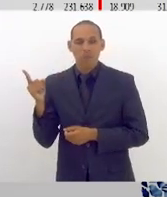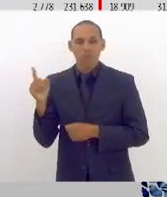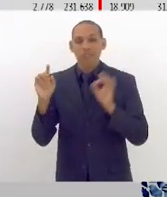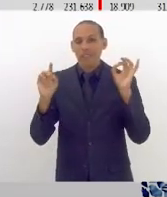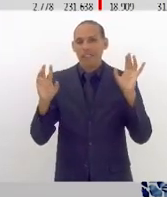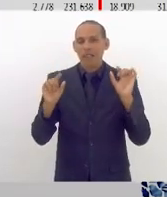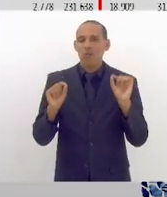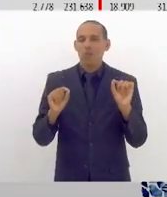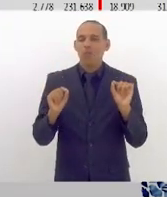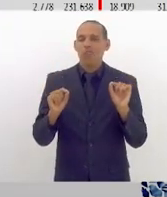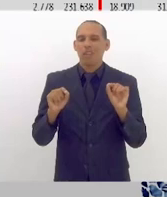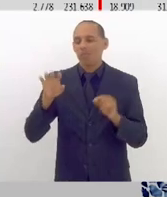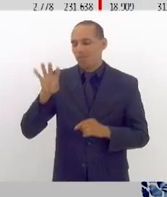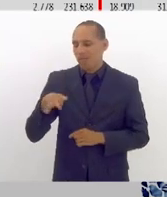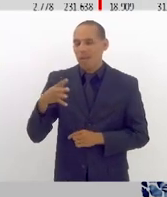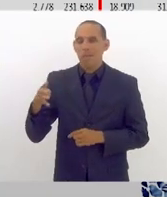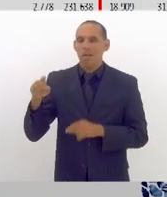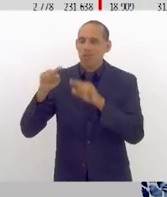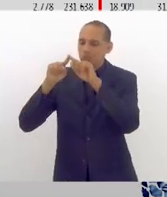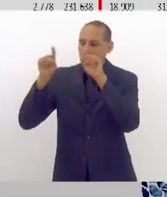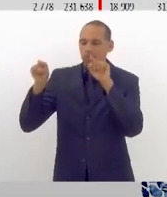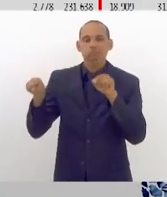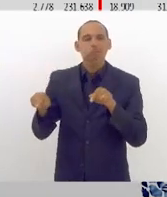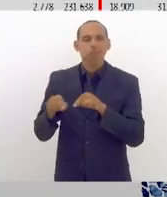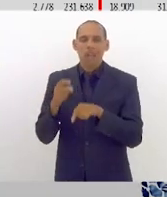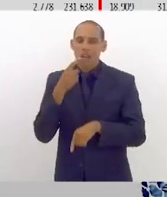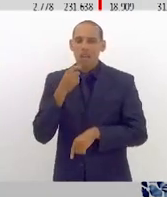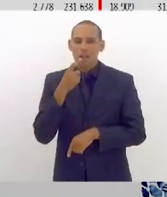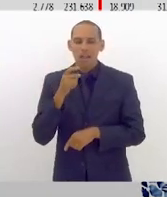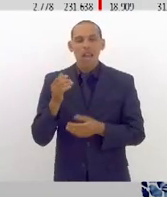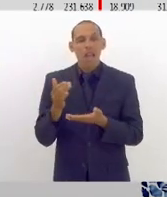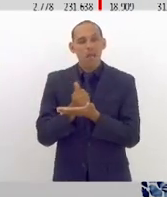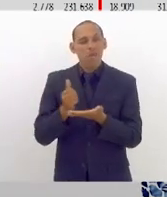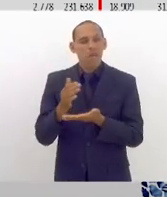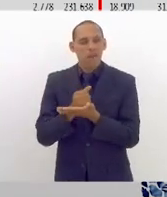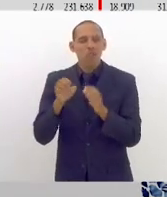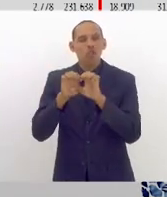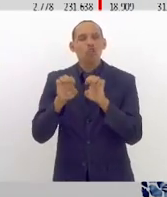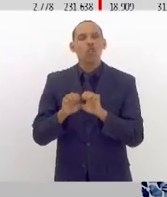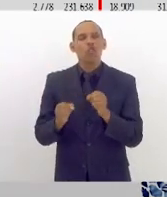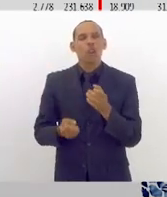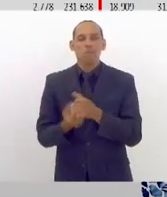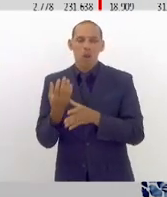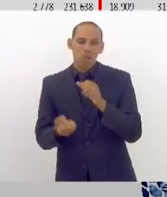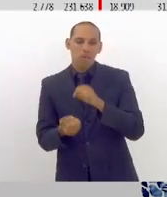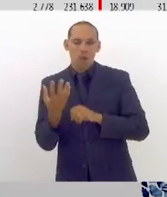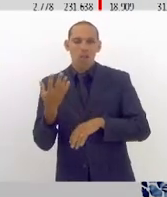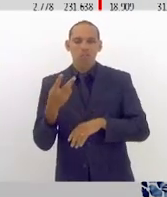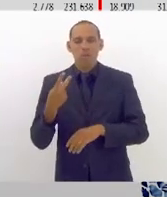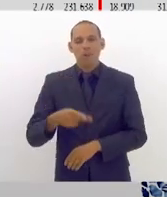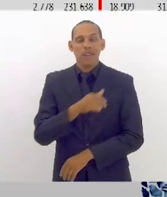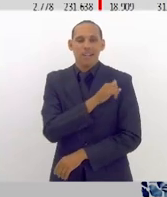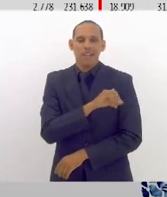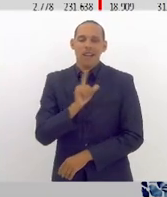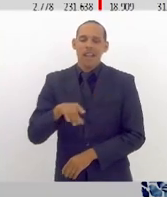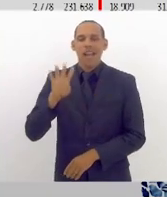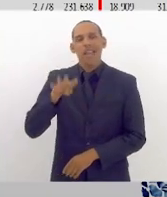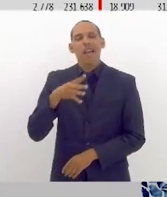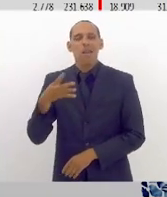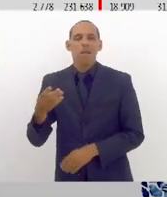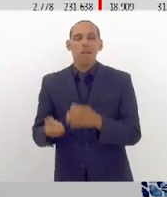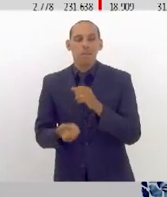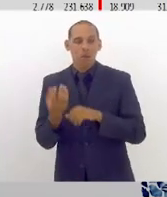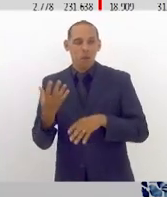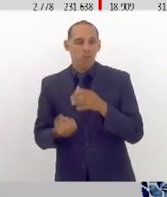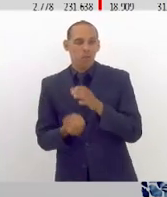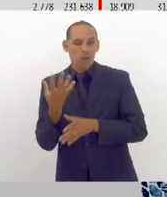é uma parte da tabela que capta a estrutura de produção do Estado do Rio de Janeiro é a chamada tabela de produção que diz